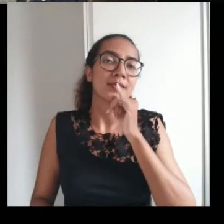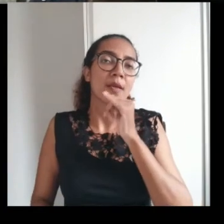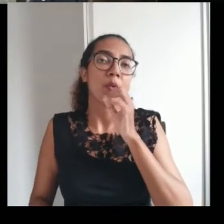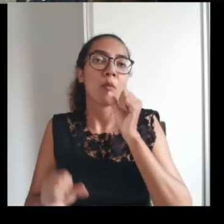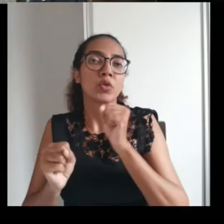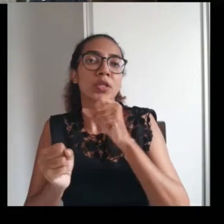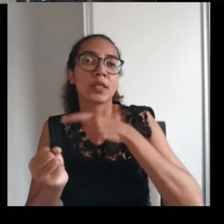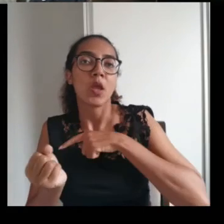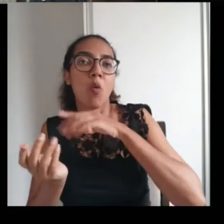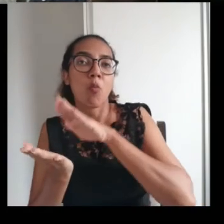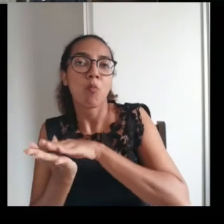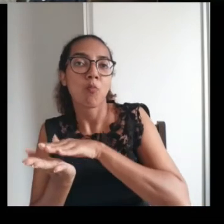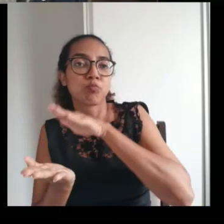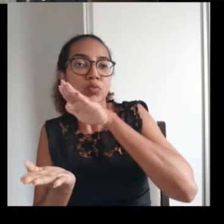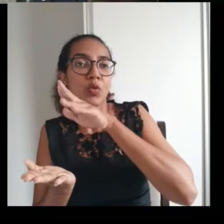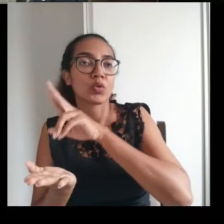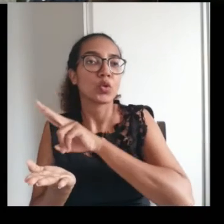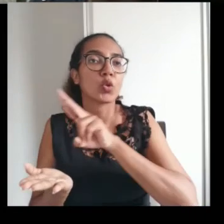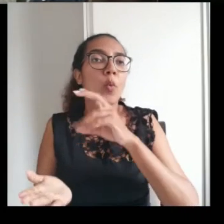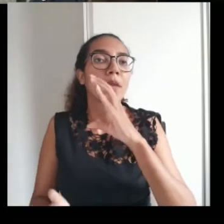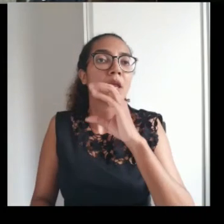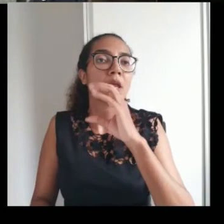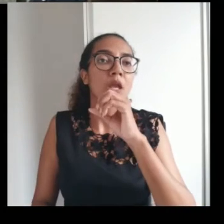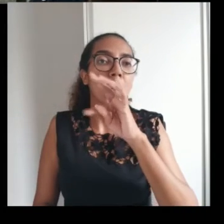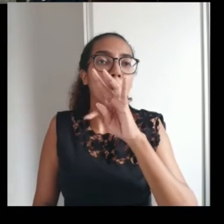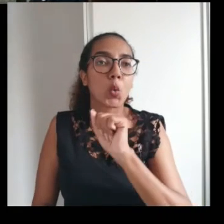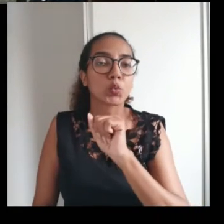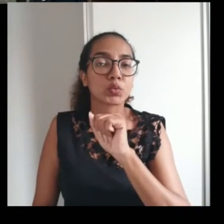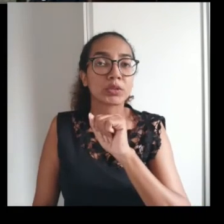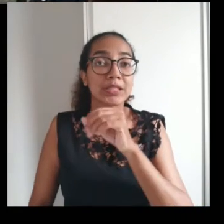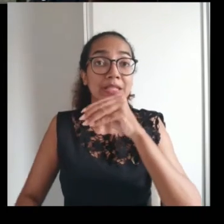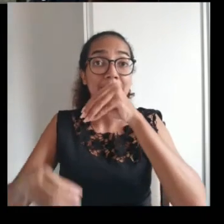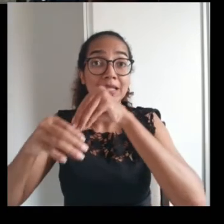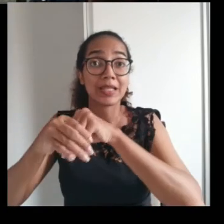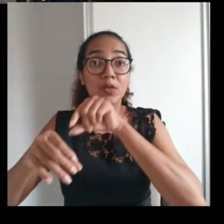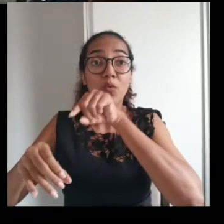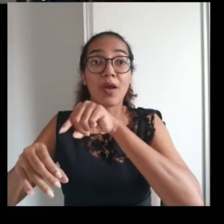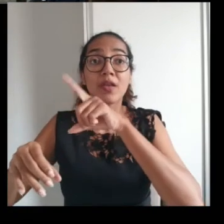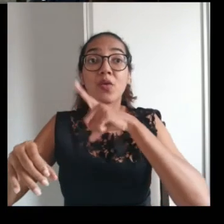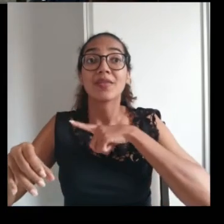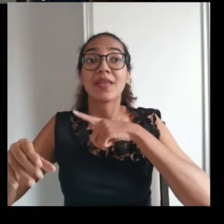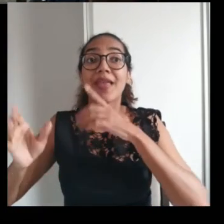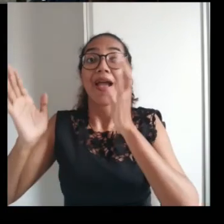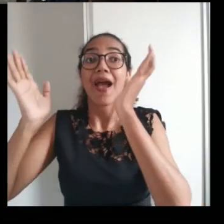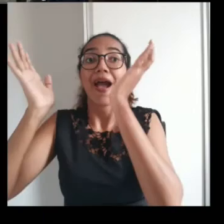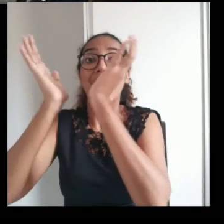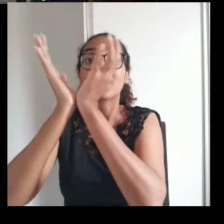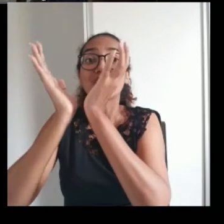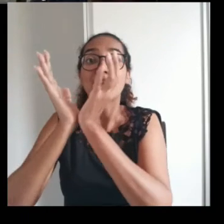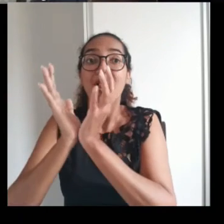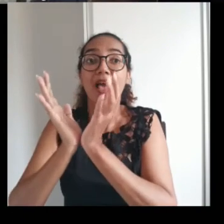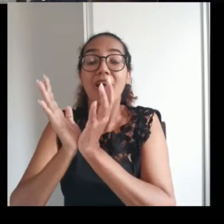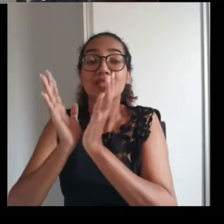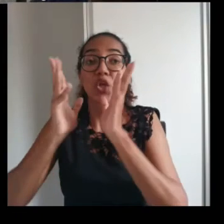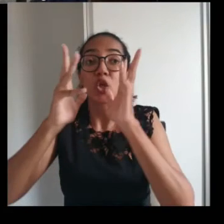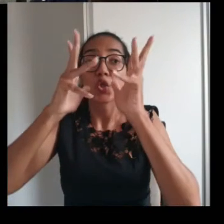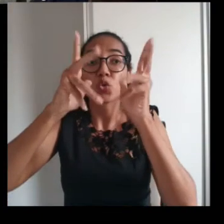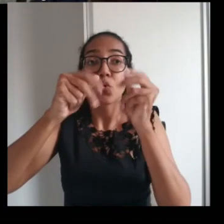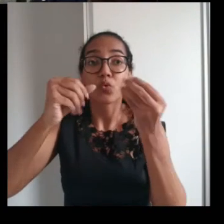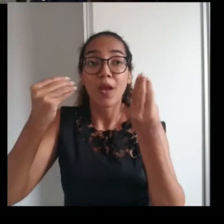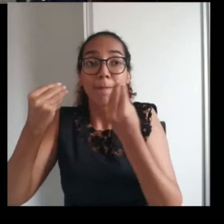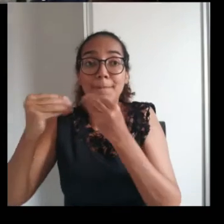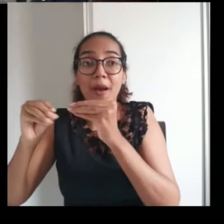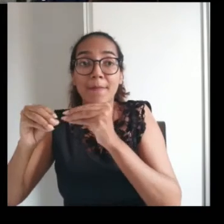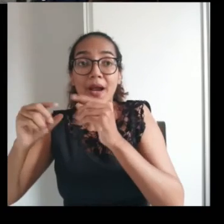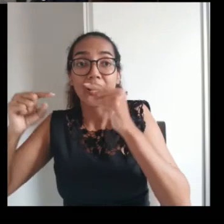do pacote conta eu teria todas as classes relacionadas com a minha conta. A classe do